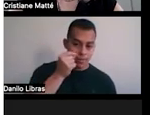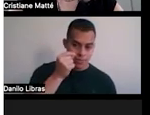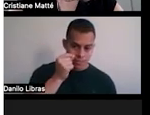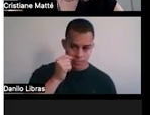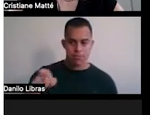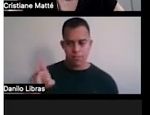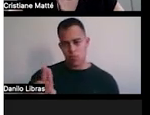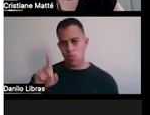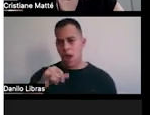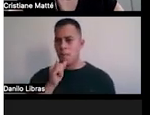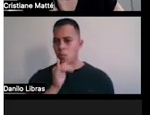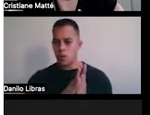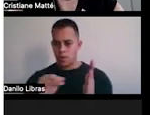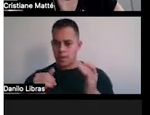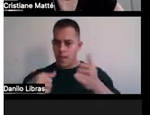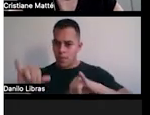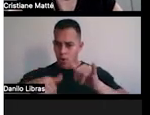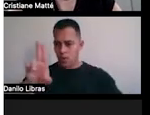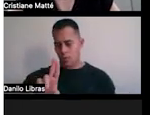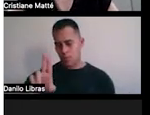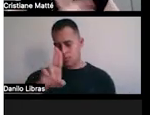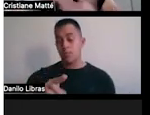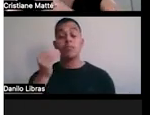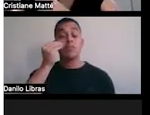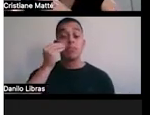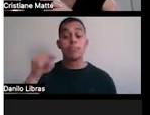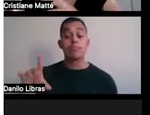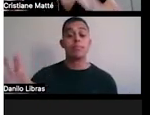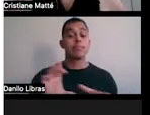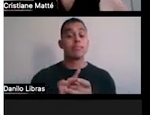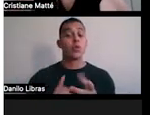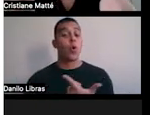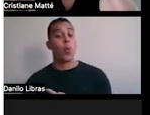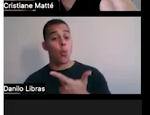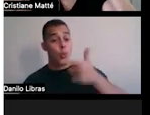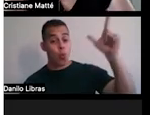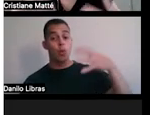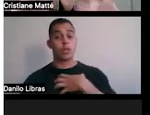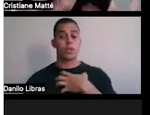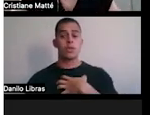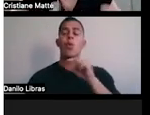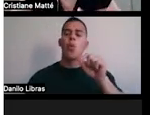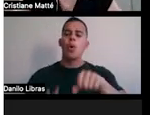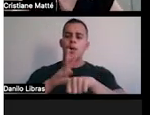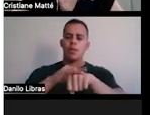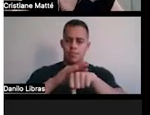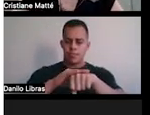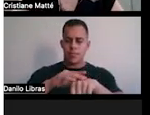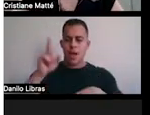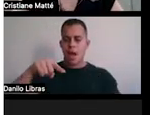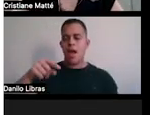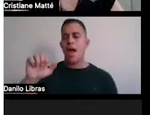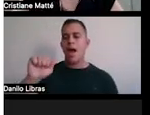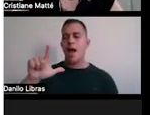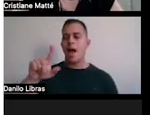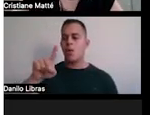utilizamos no laboratório, e tentando conectar, então, com a outra face, né, da vida, que é a doença de Alzheimer, que pode aparecer, então,